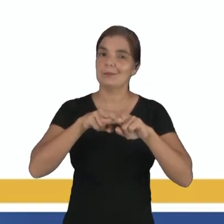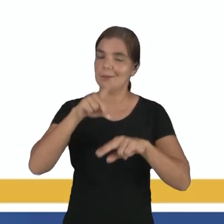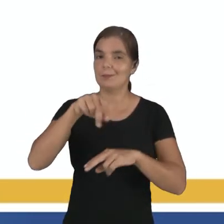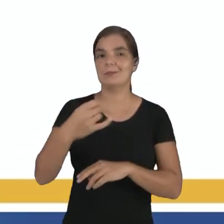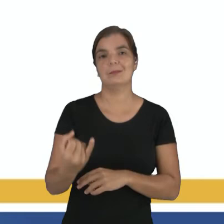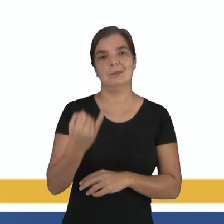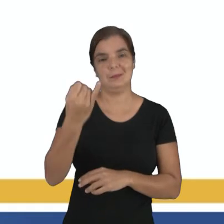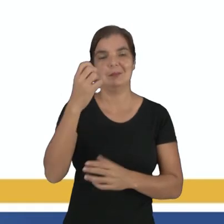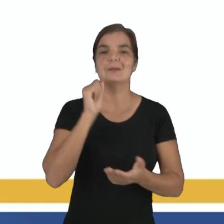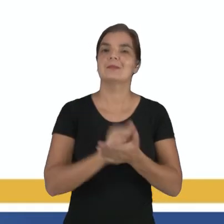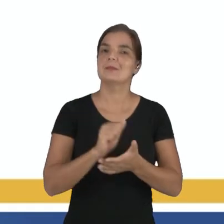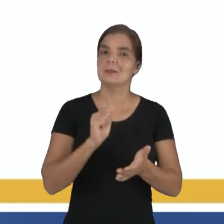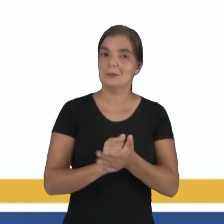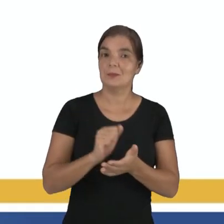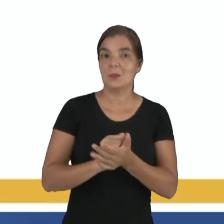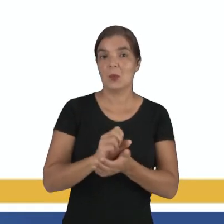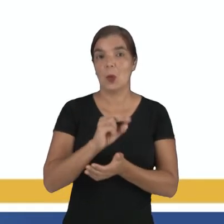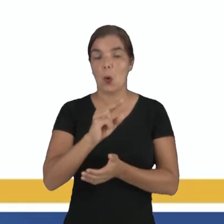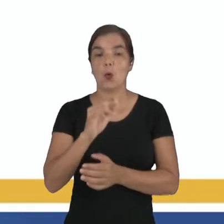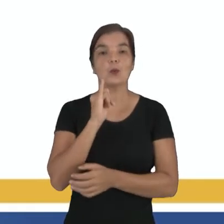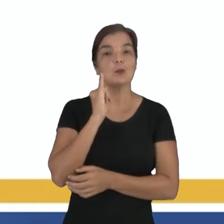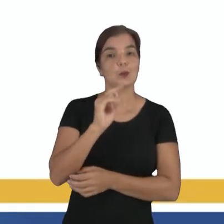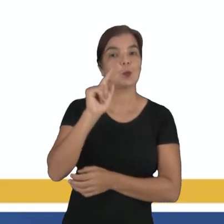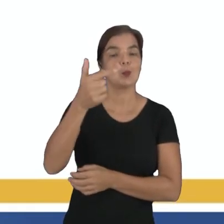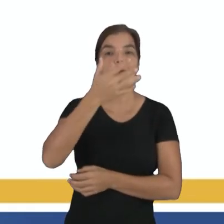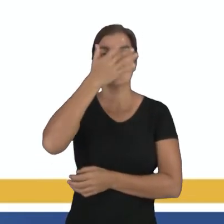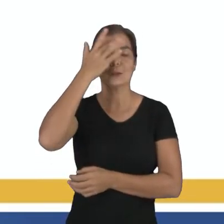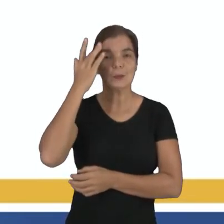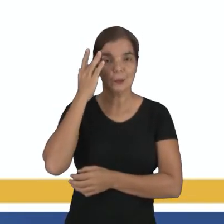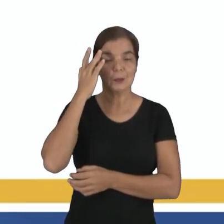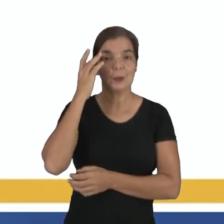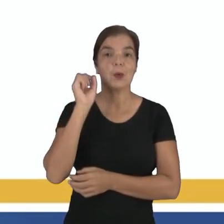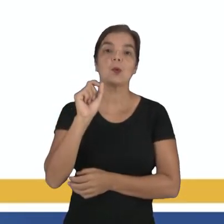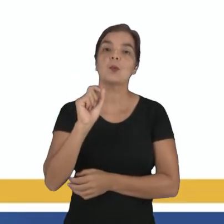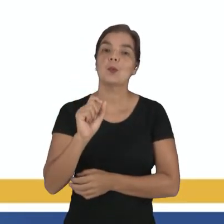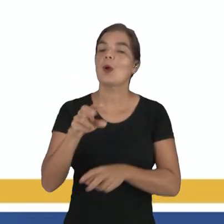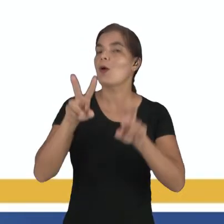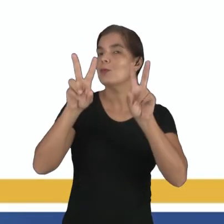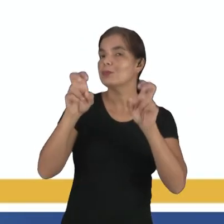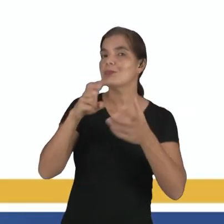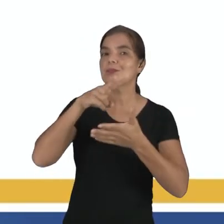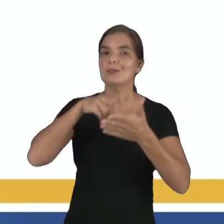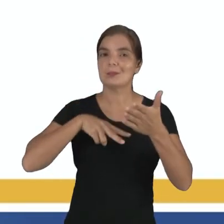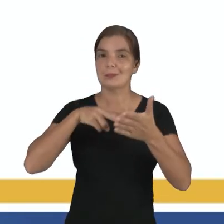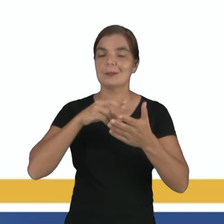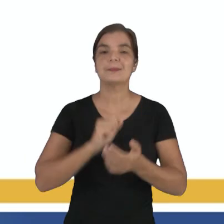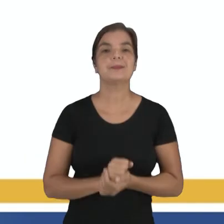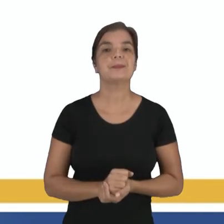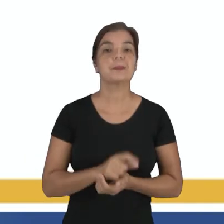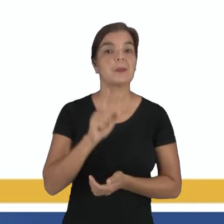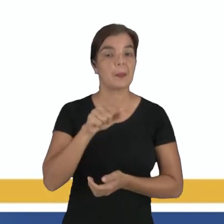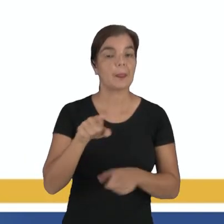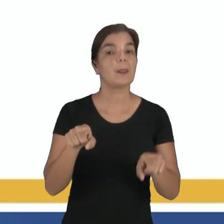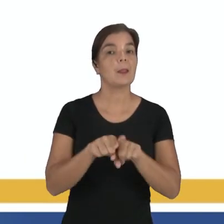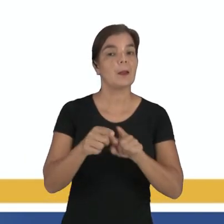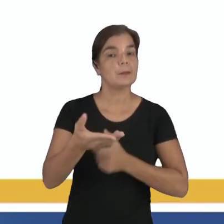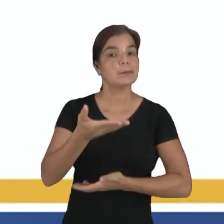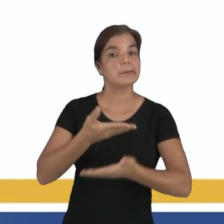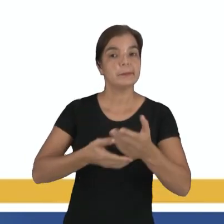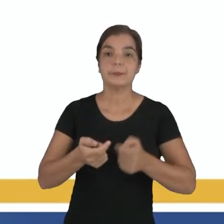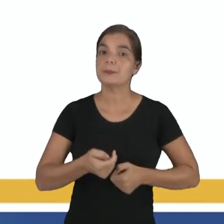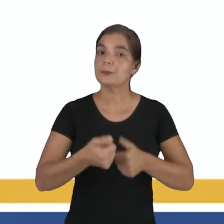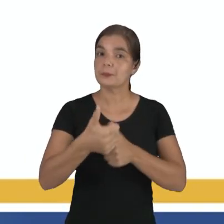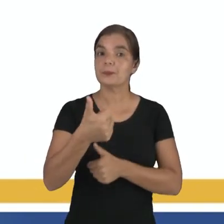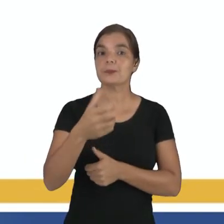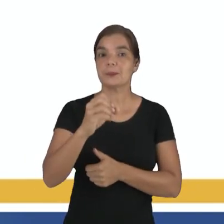isso a importância de escrever, ou de contar para o outro sobre o que leu. E isso está também relacionado à